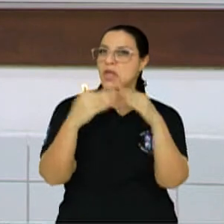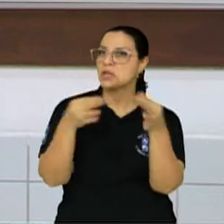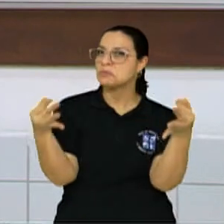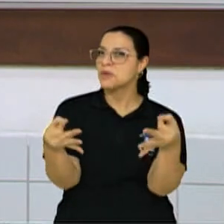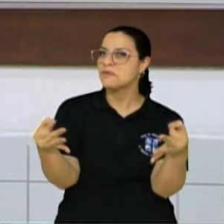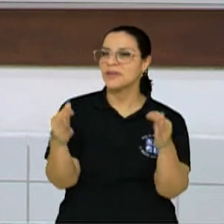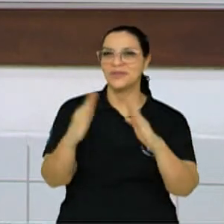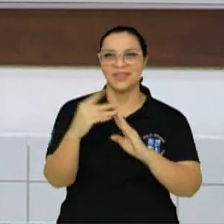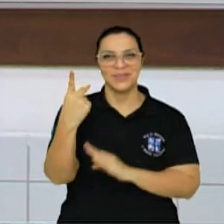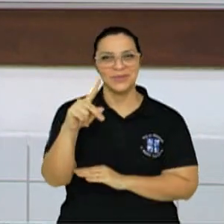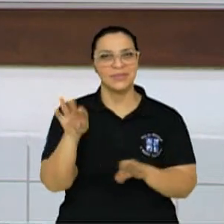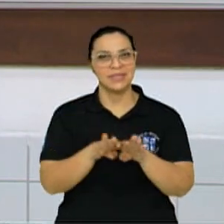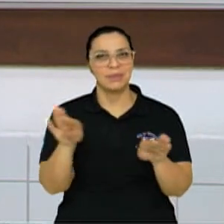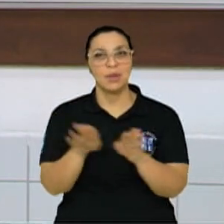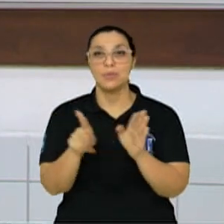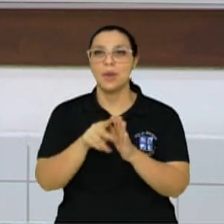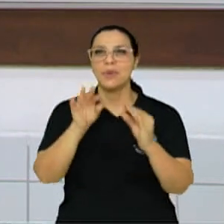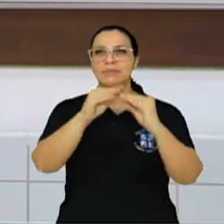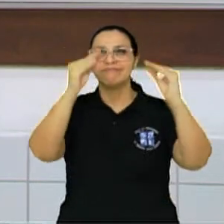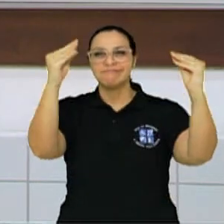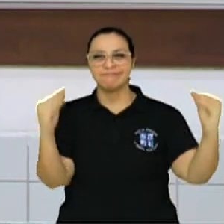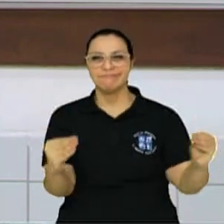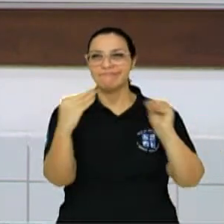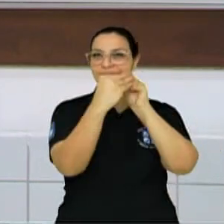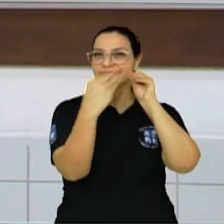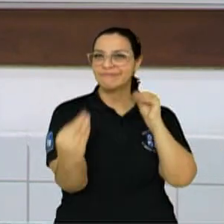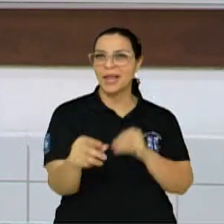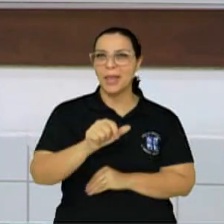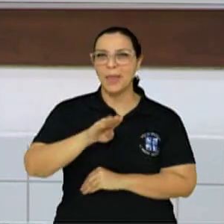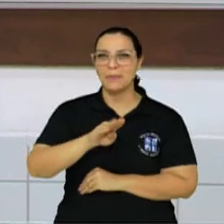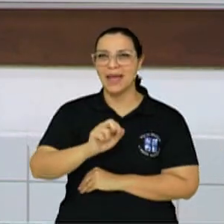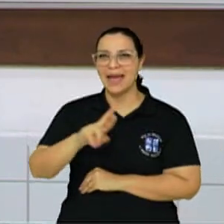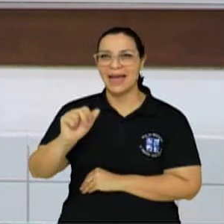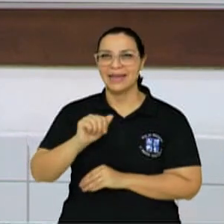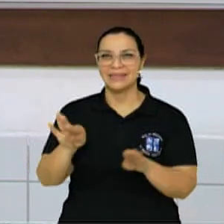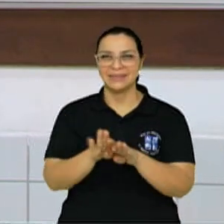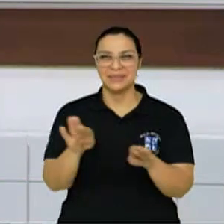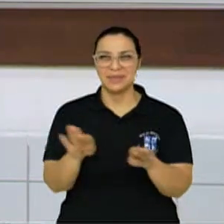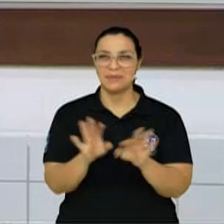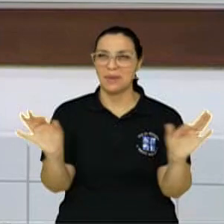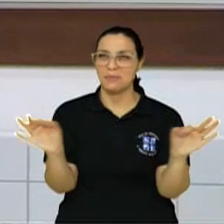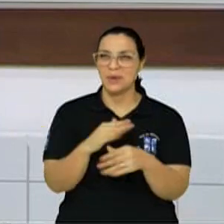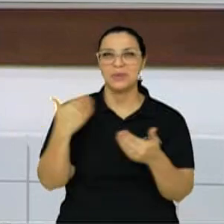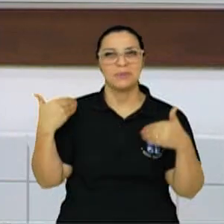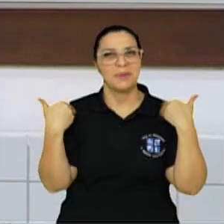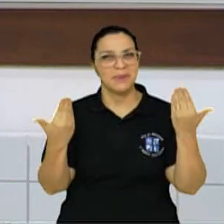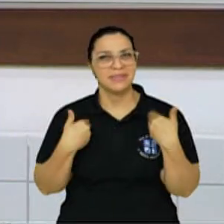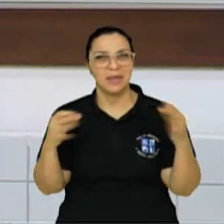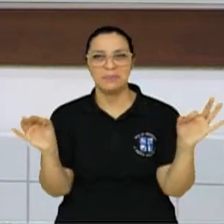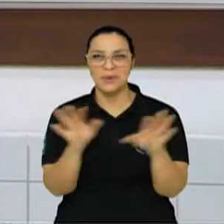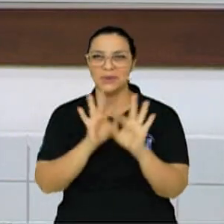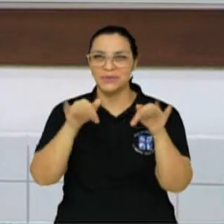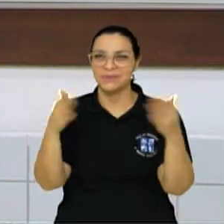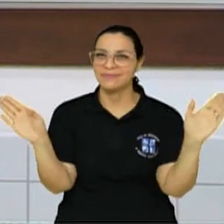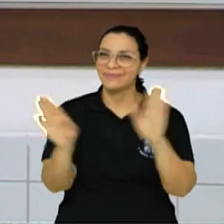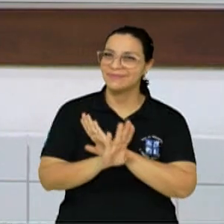feito, hein, pessoal? Ou se não, barraca, dá para você comprar lona para fazer a sua barraca, para poder passear depois que tudo